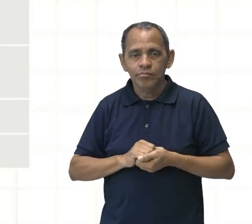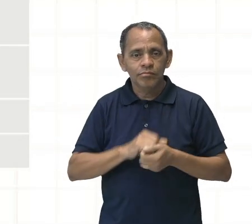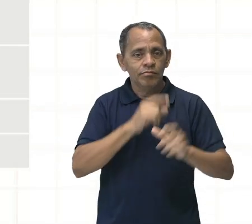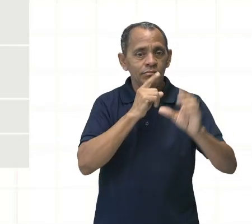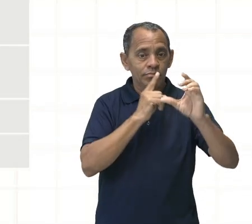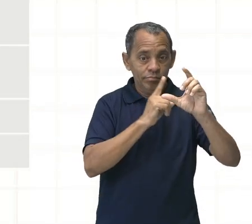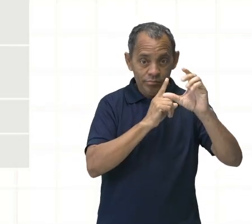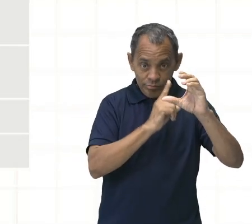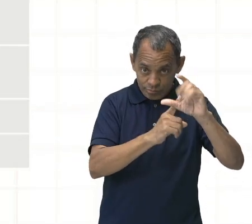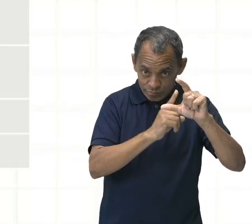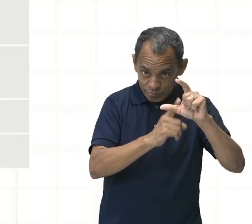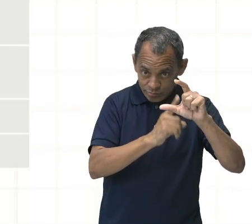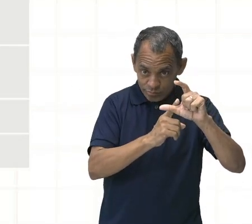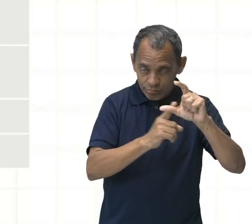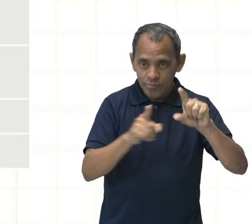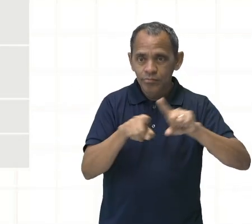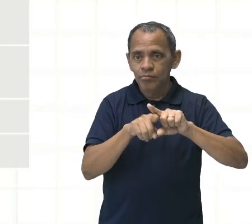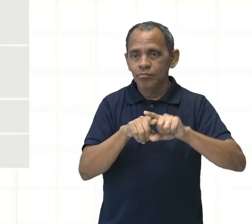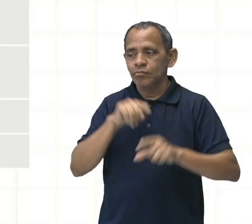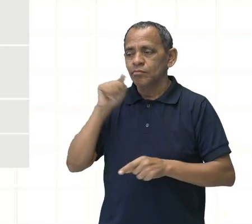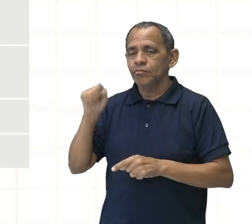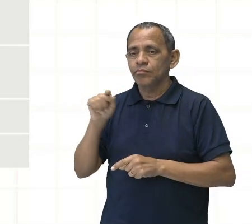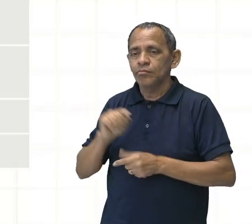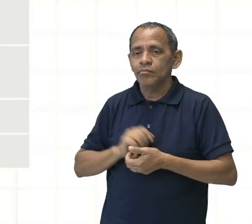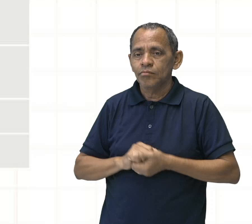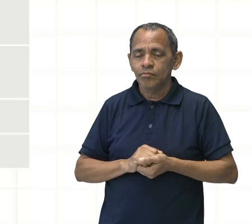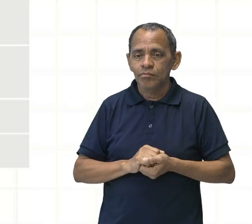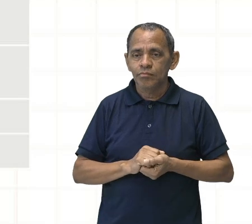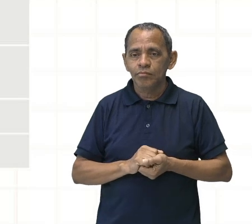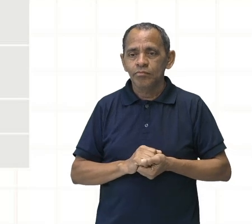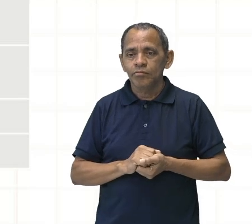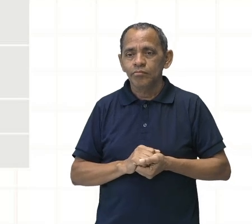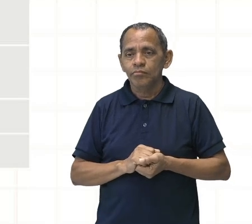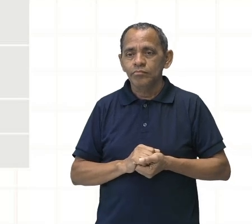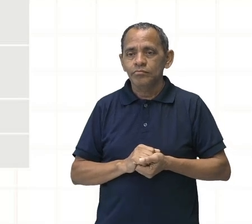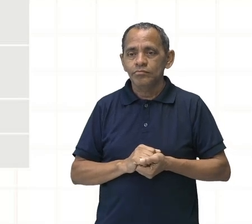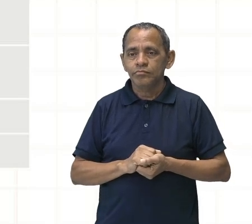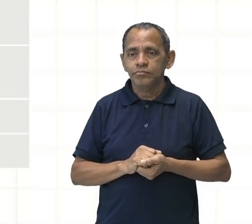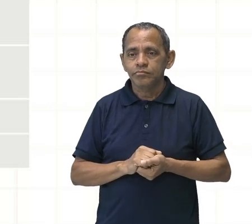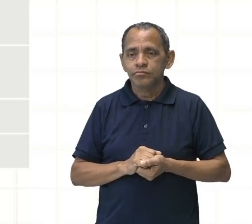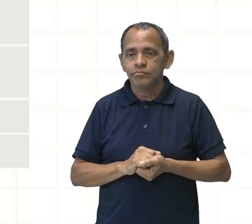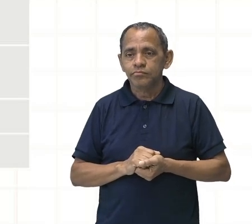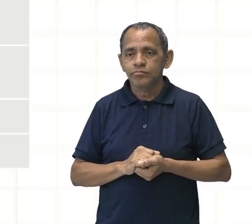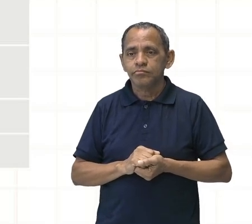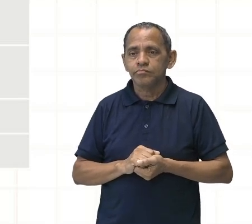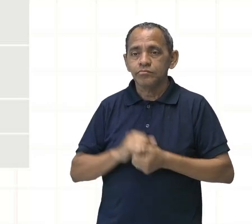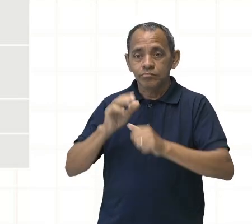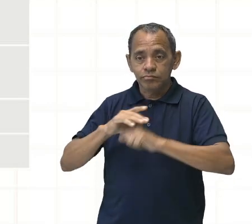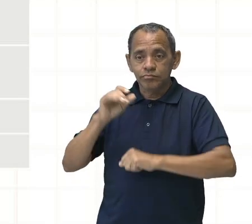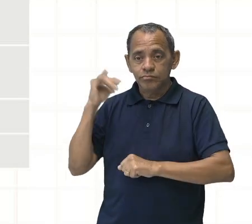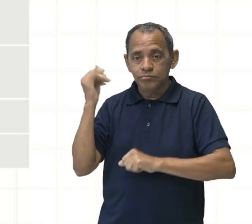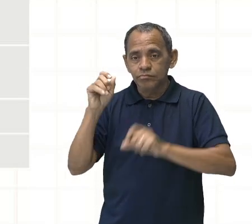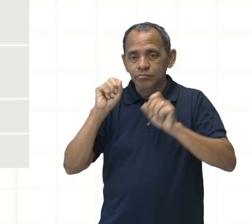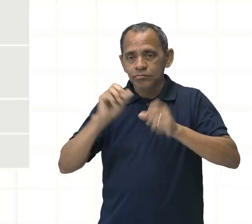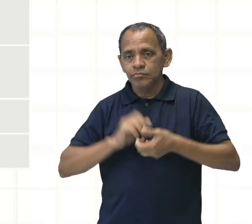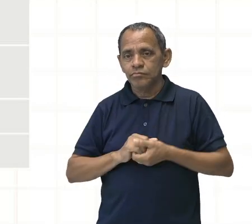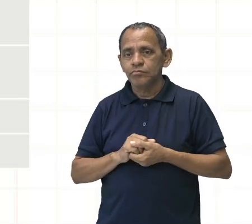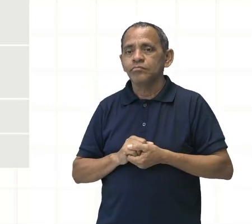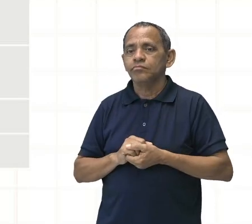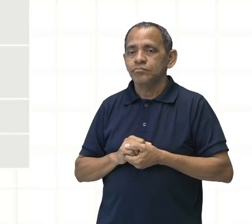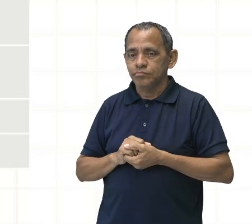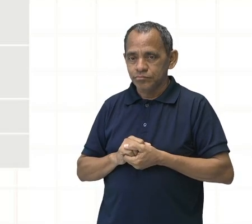ANL, enquanto, ideologicamente falando, o que predominava na AIB era justamente